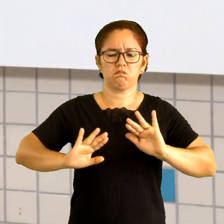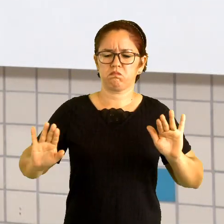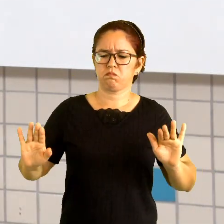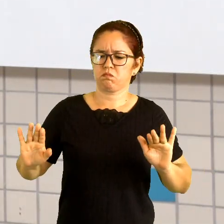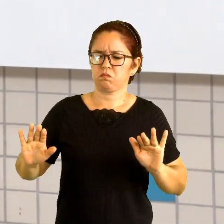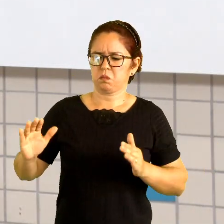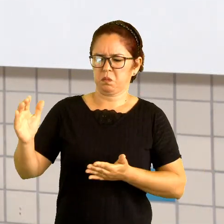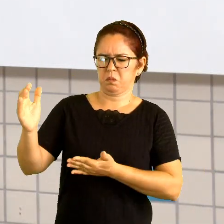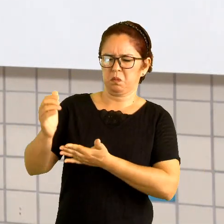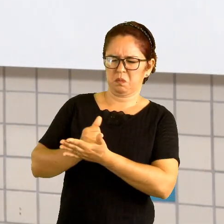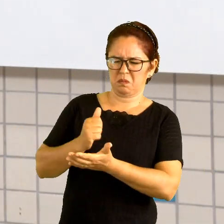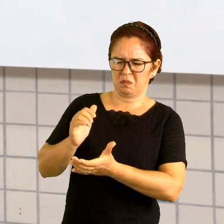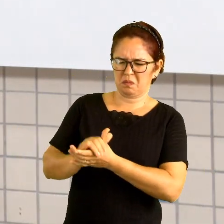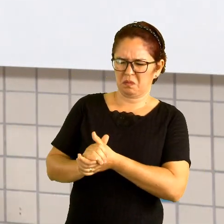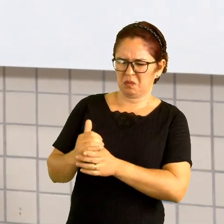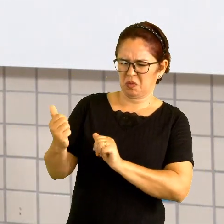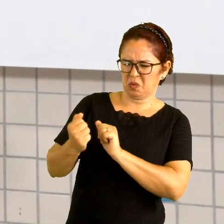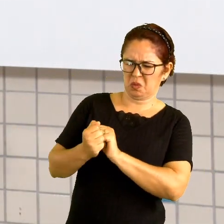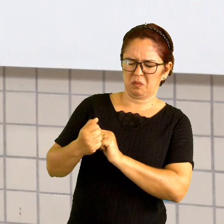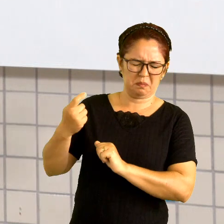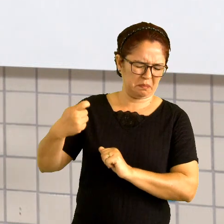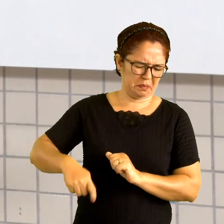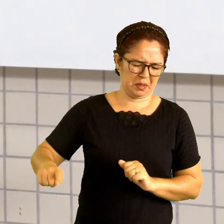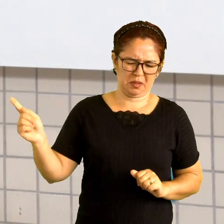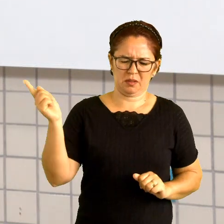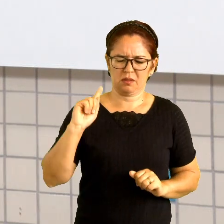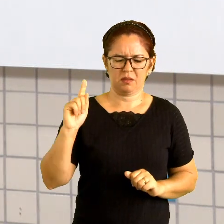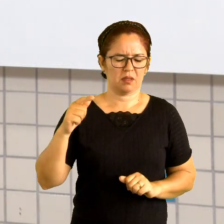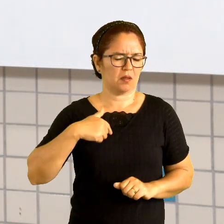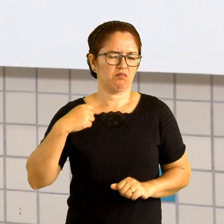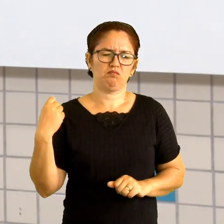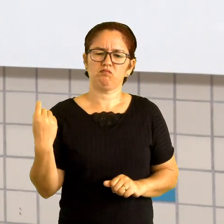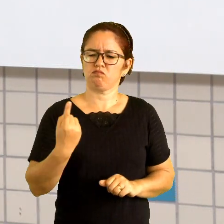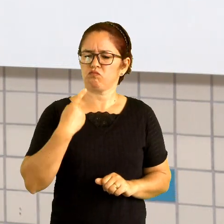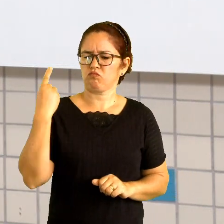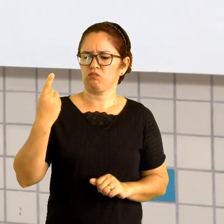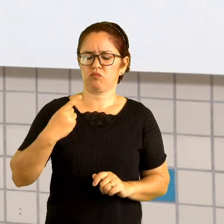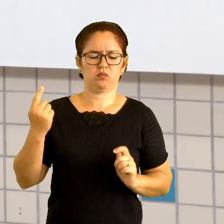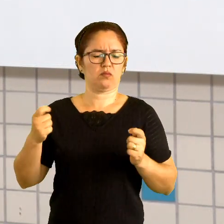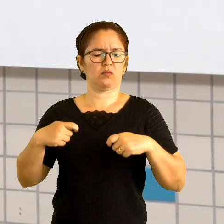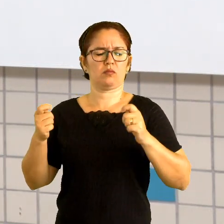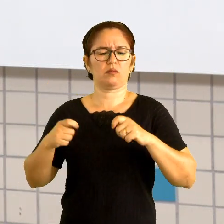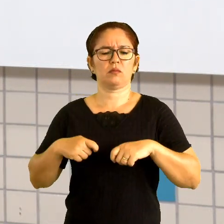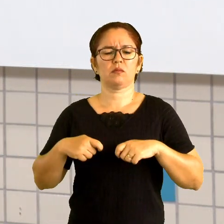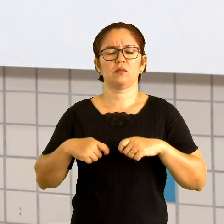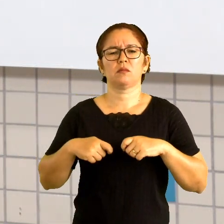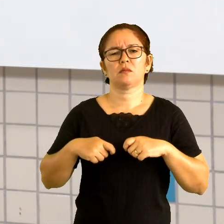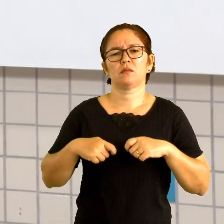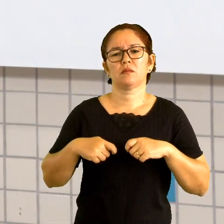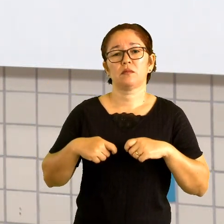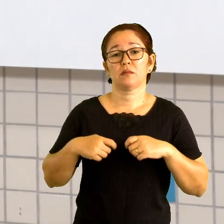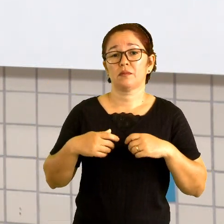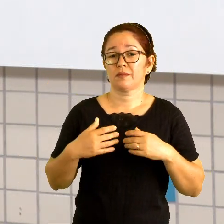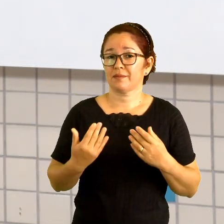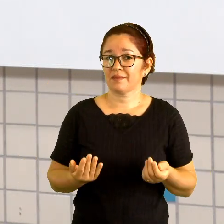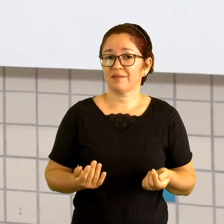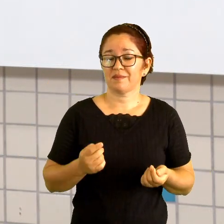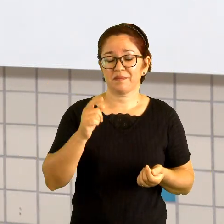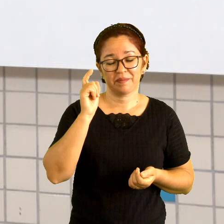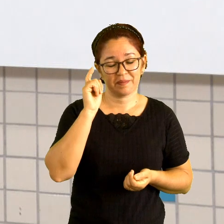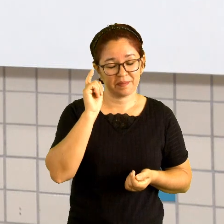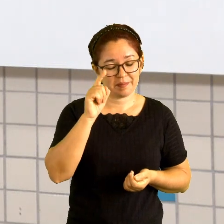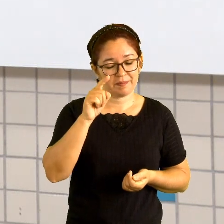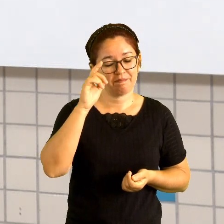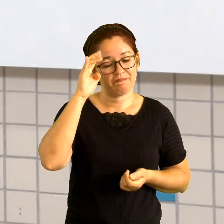de príncipe para cuidar da vida dela, que ela vai resolver tudo sozinha por conta dela. É só você